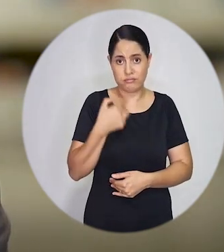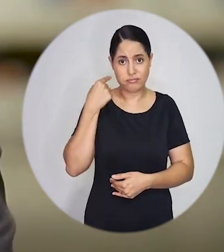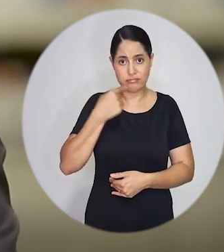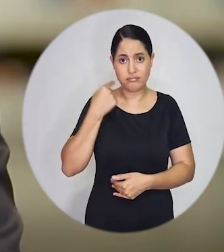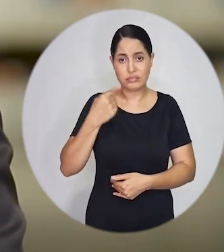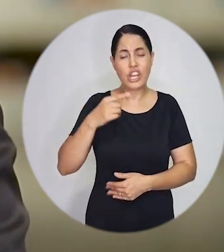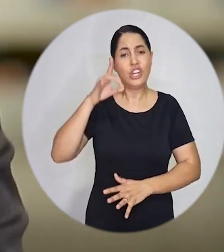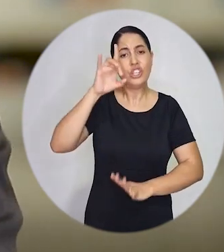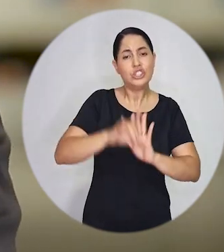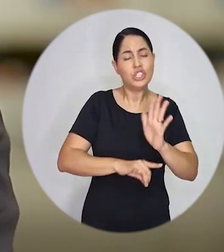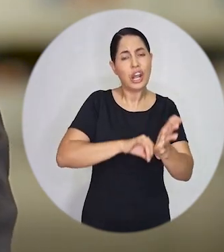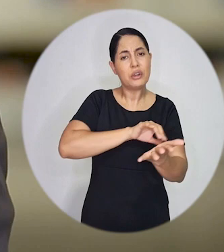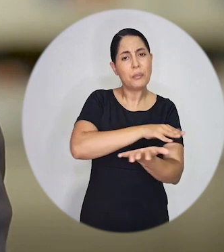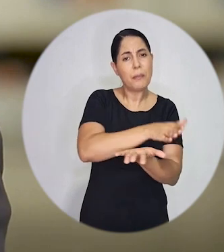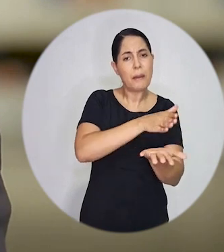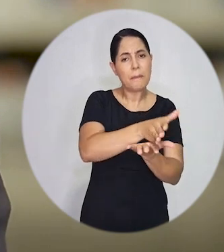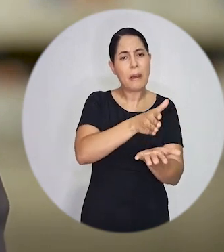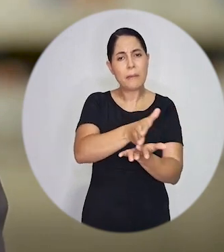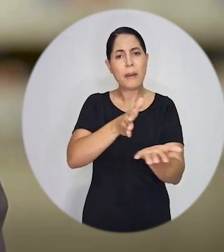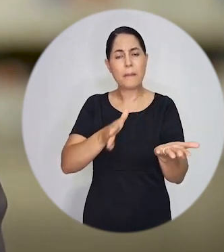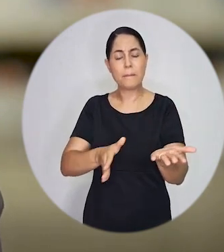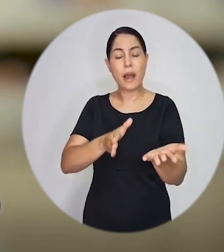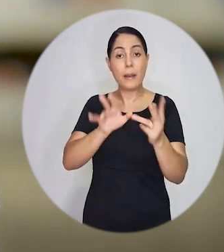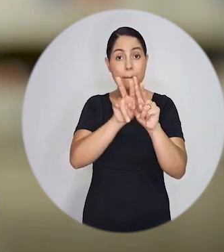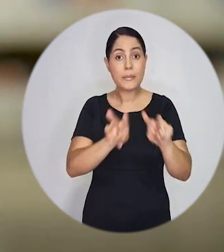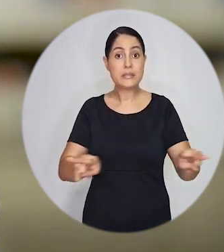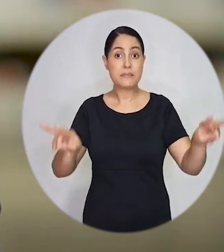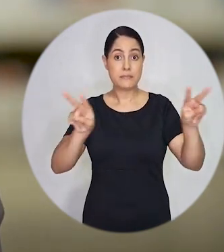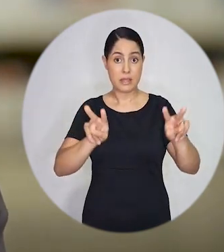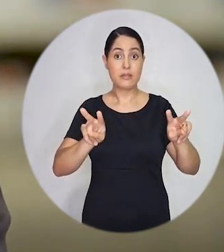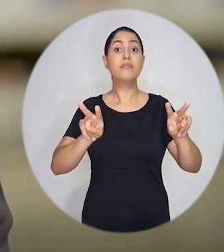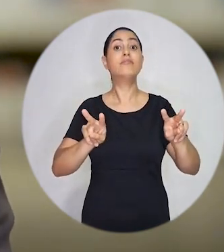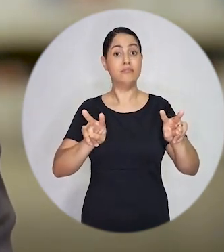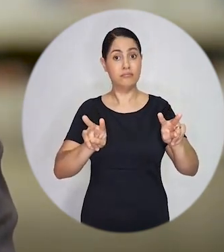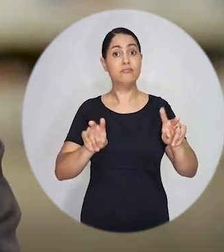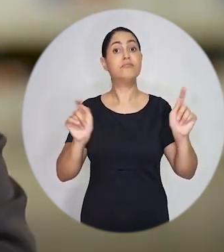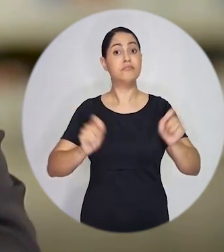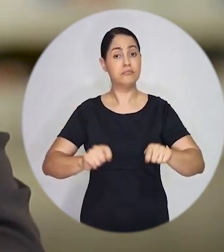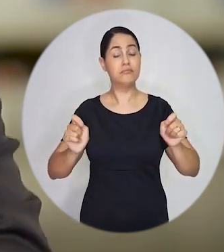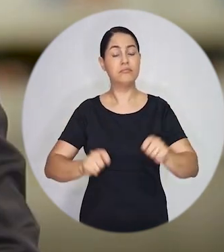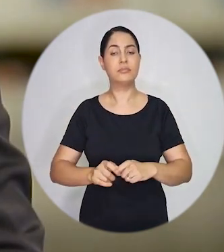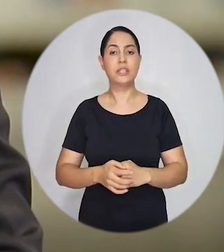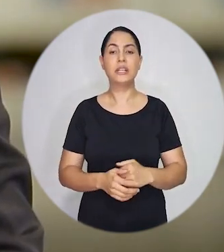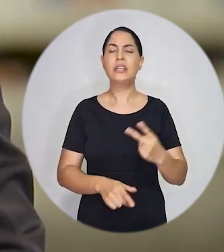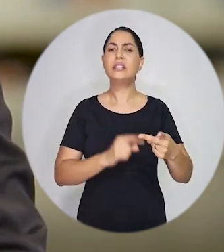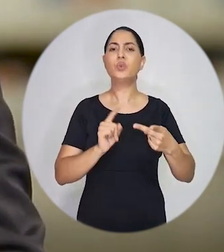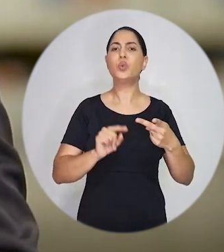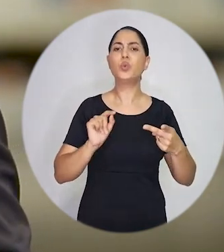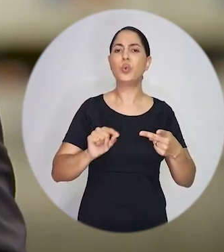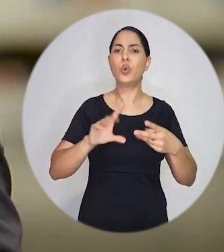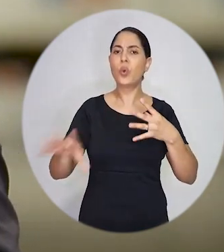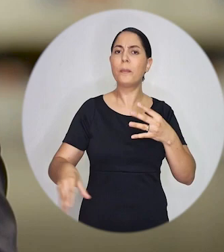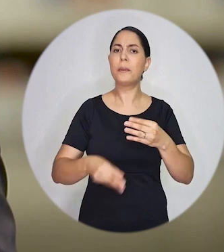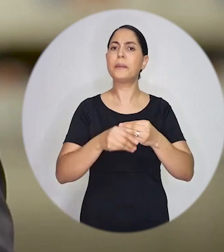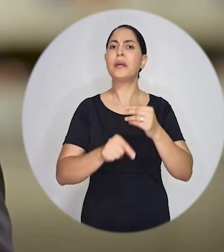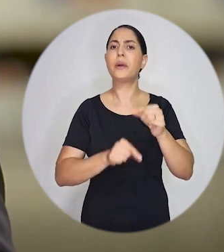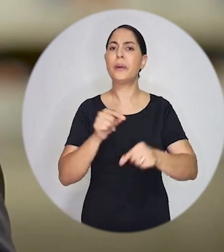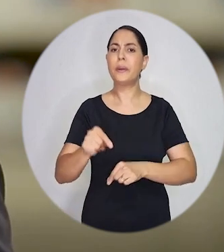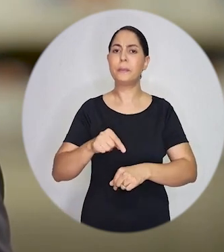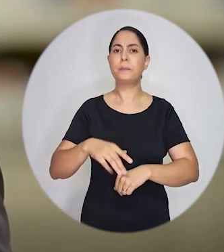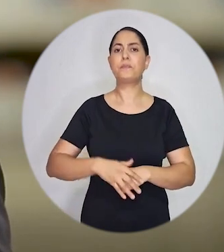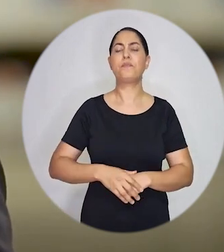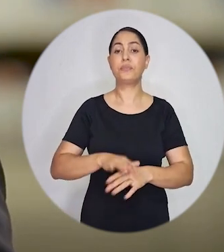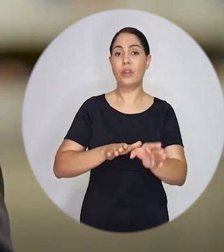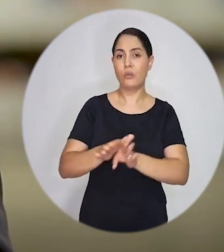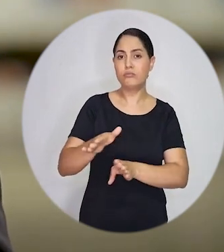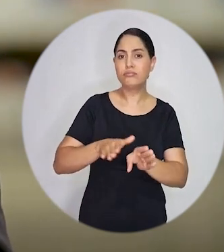do direito. Mas nós temos um serviço complementar, que é o serviço de mentoria jurídica, que não é curso, é transferência de